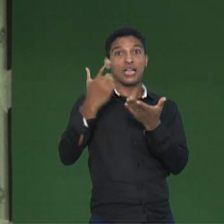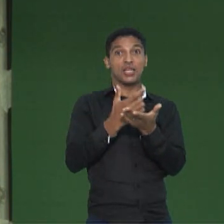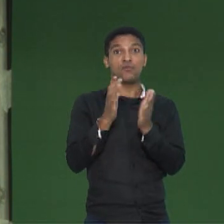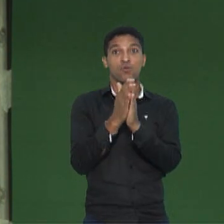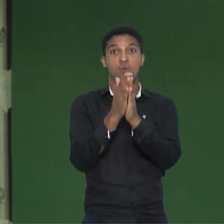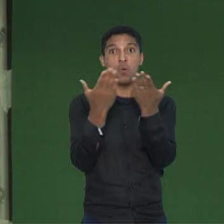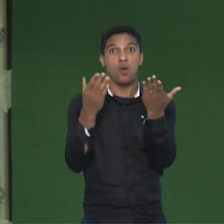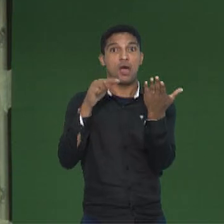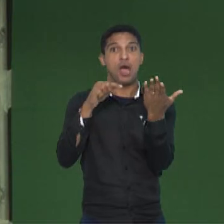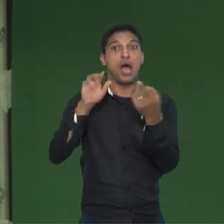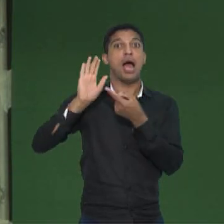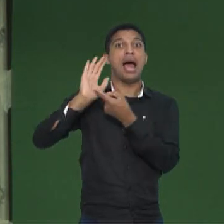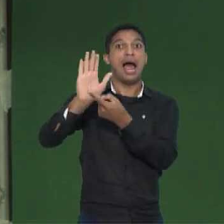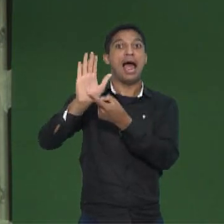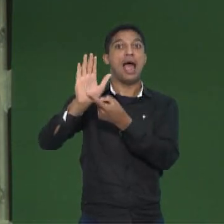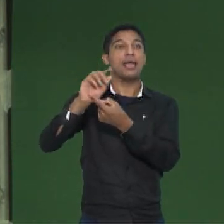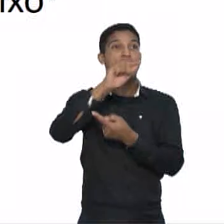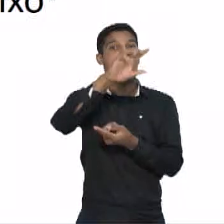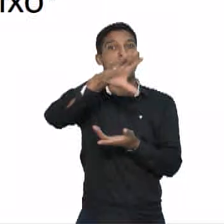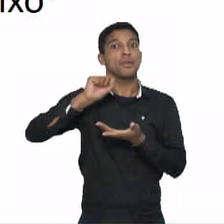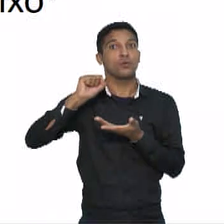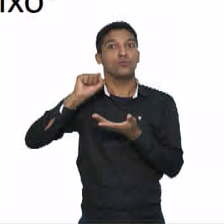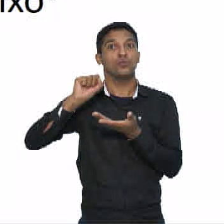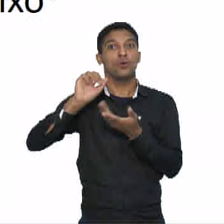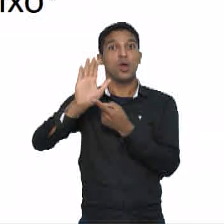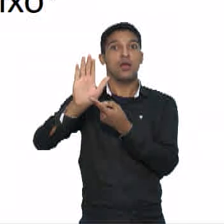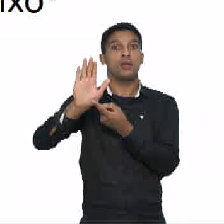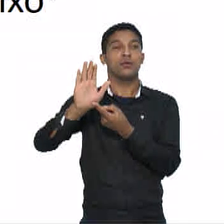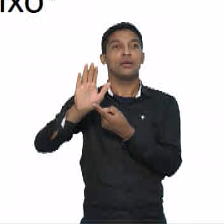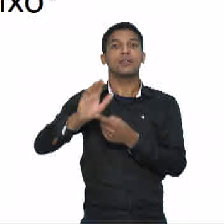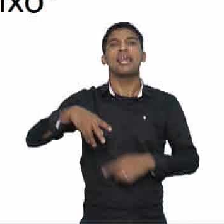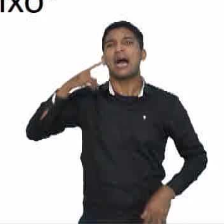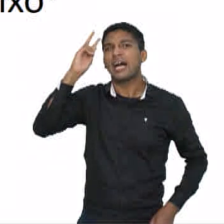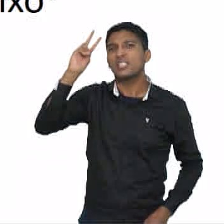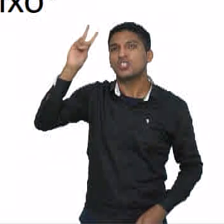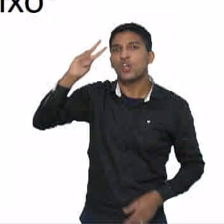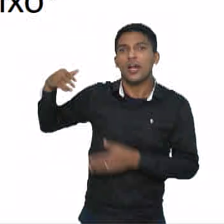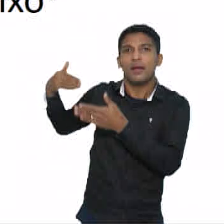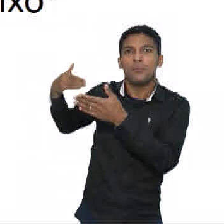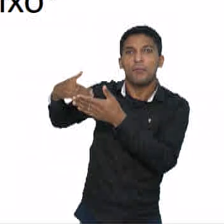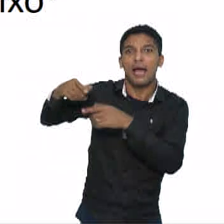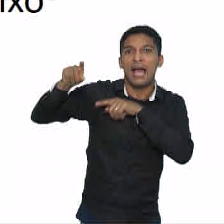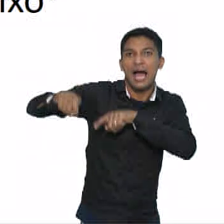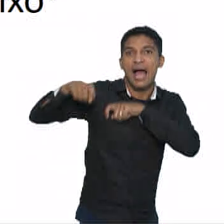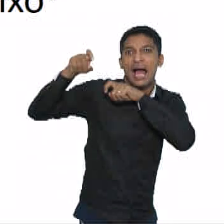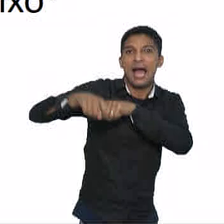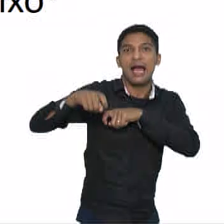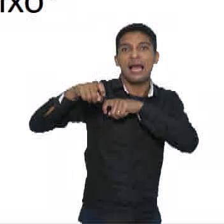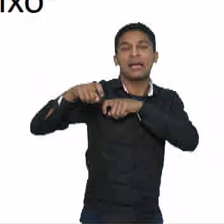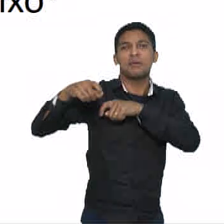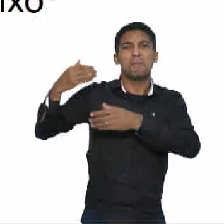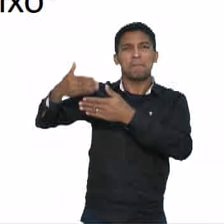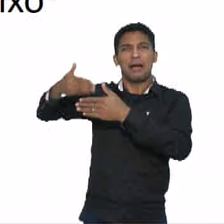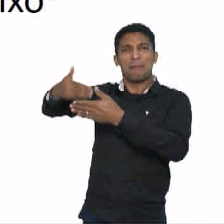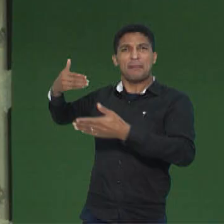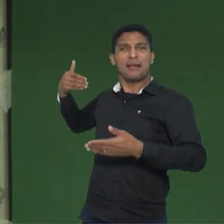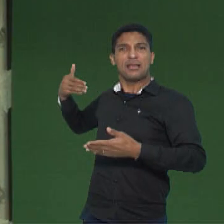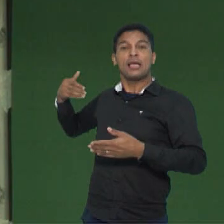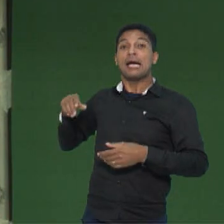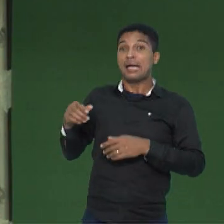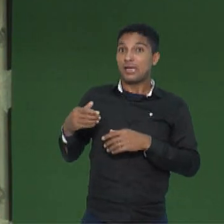conteúdo para você. A história da agricultura é complexa porque não existe registro escrito. A agricultura vem antes da escrita, não